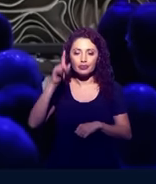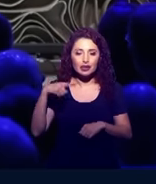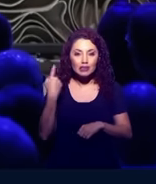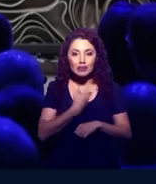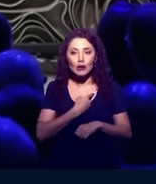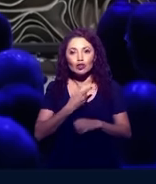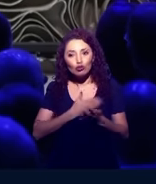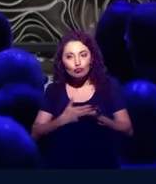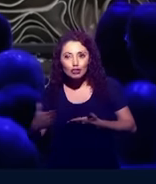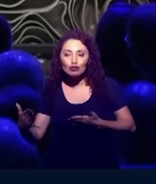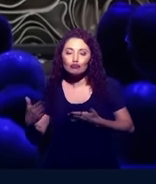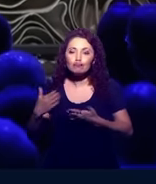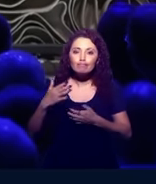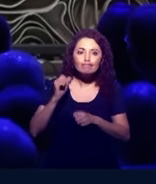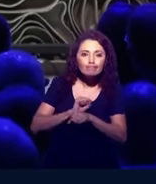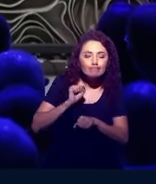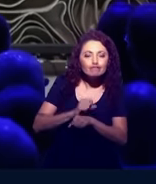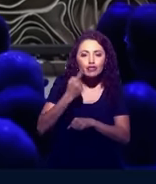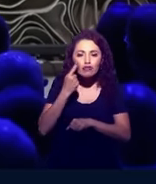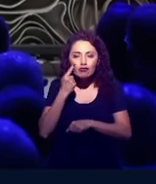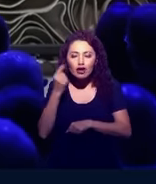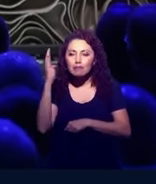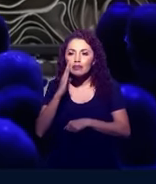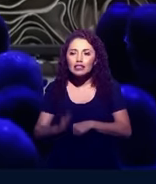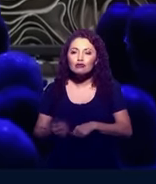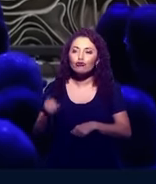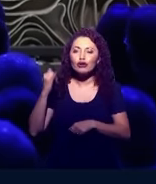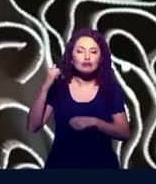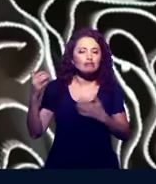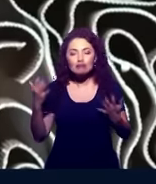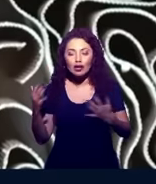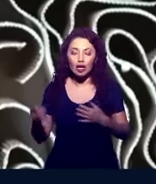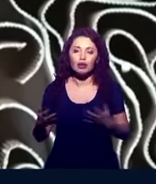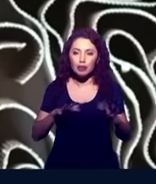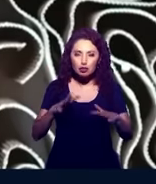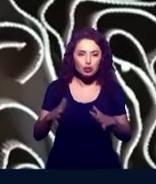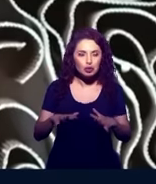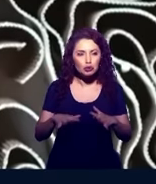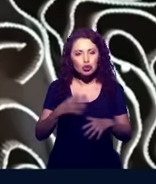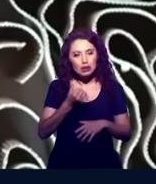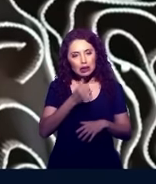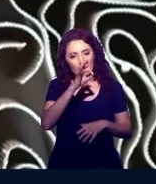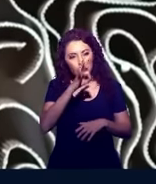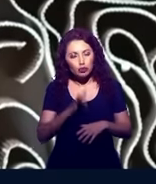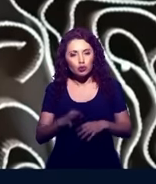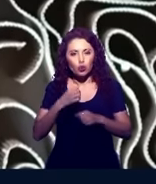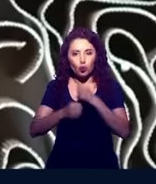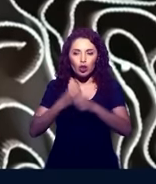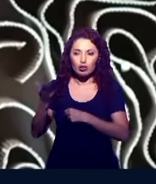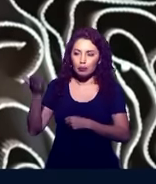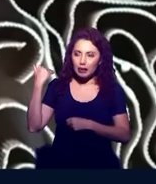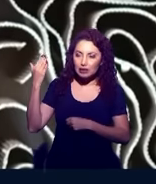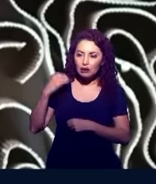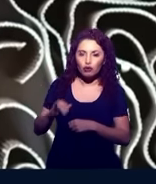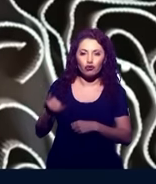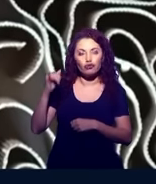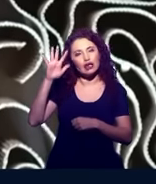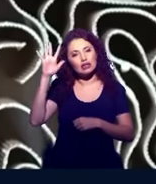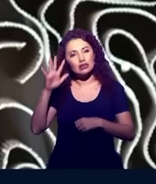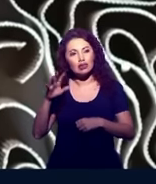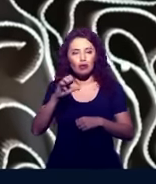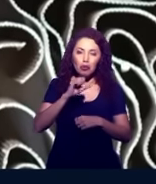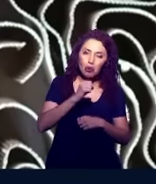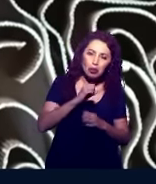inflação pro Brasil esse ano mais ou menos aí em torno de 6% no ano passado a gente teve a inflação de serviço girando entre 8